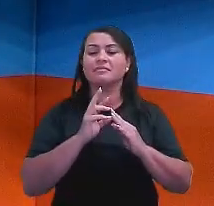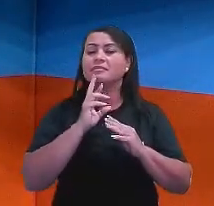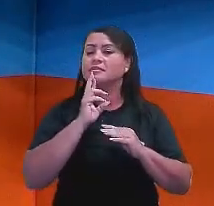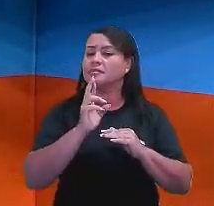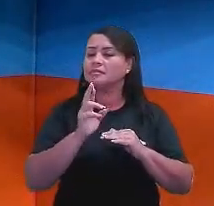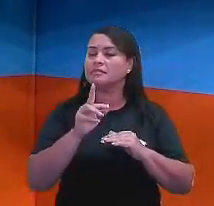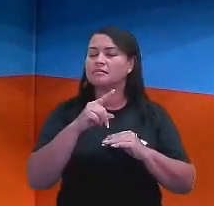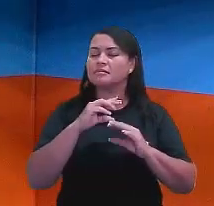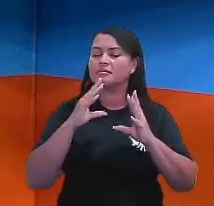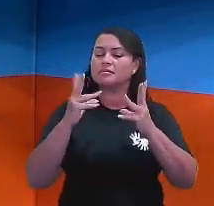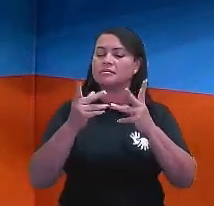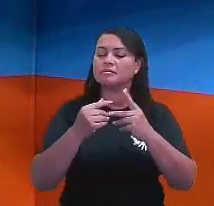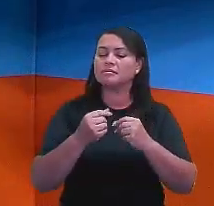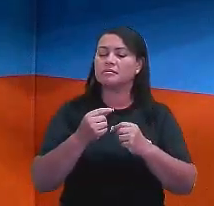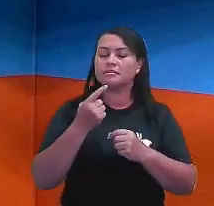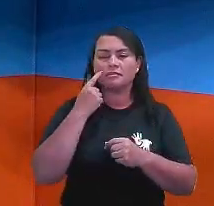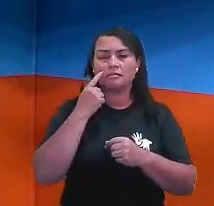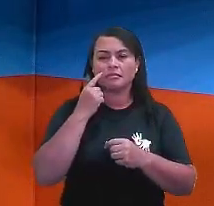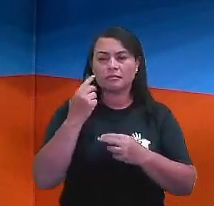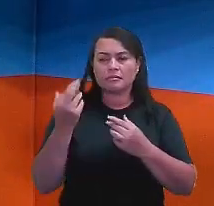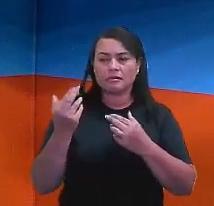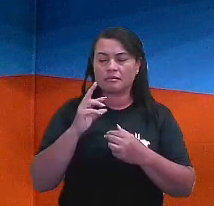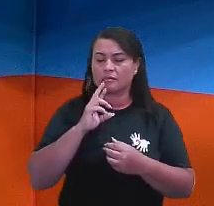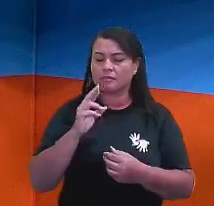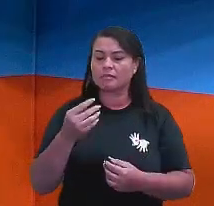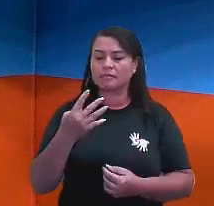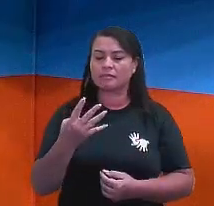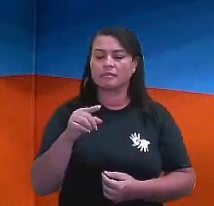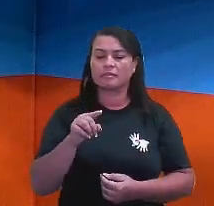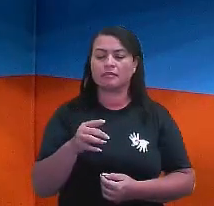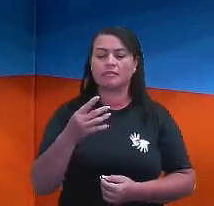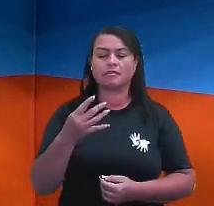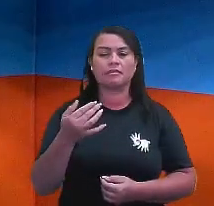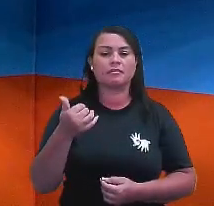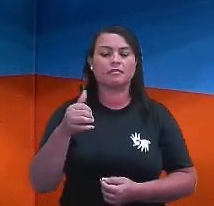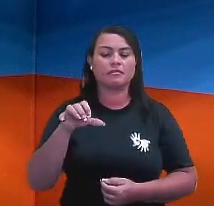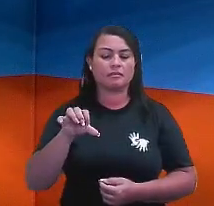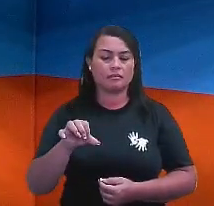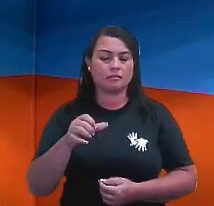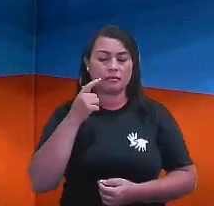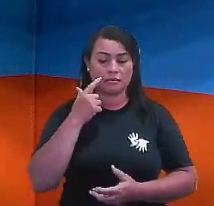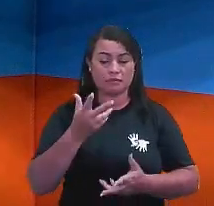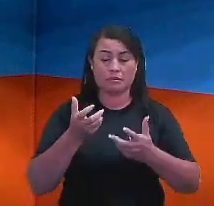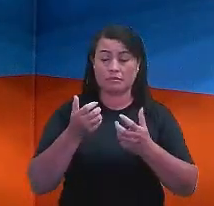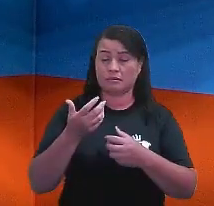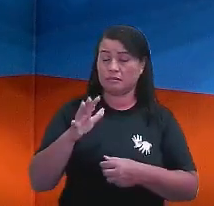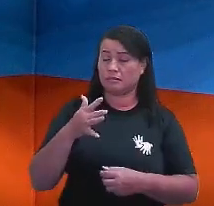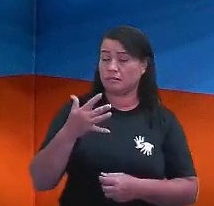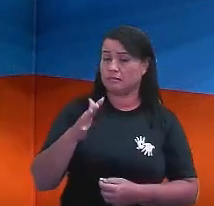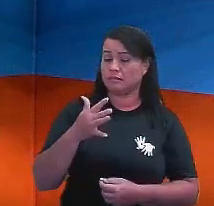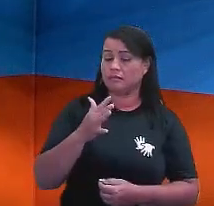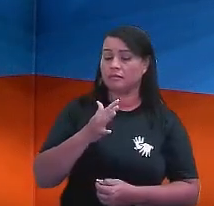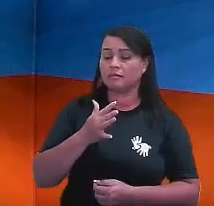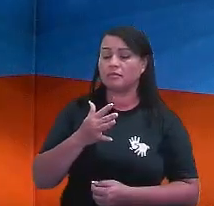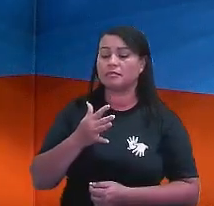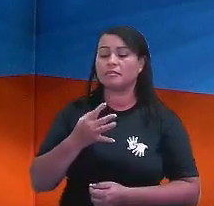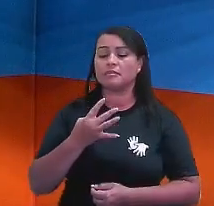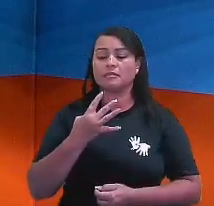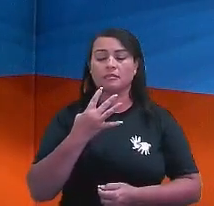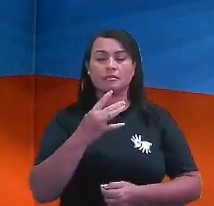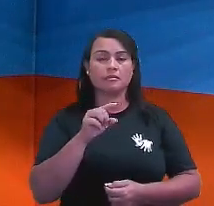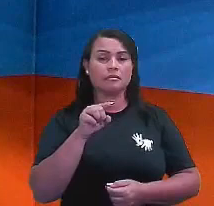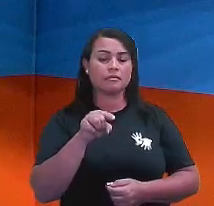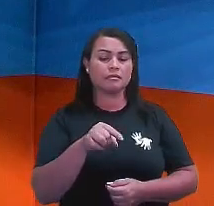faz essa adição para ver se bate aqui, 4.419. Então, a gente percebe que tem aproximadamente